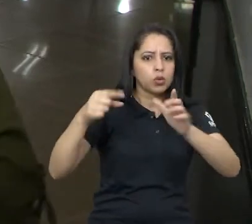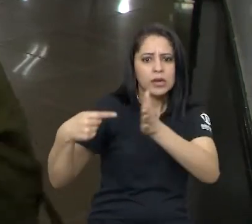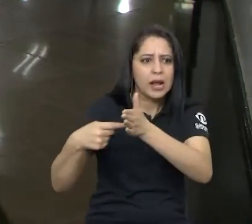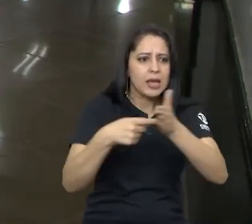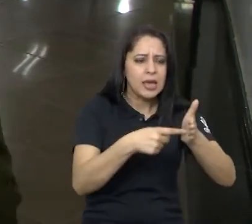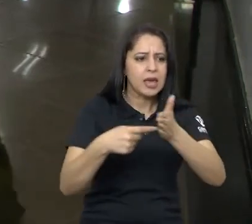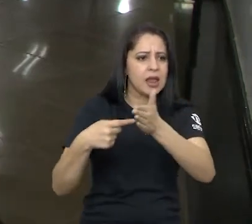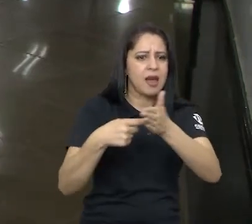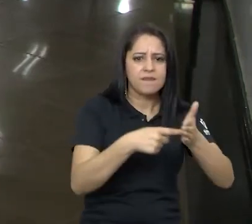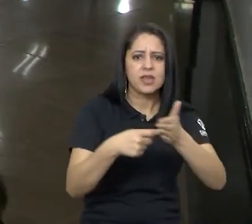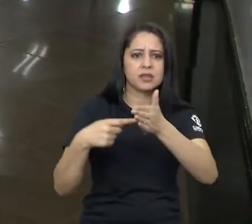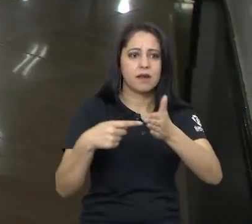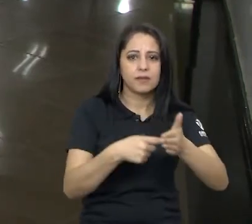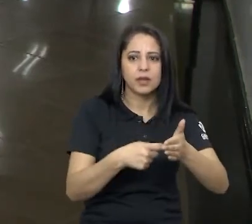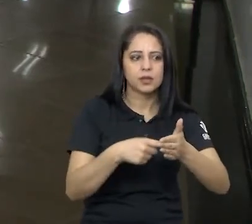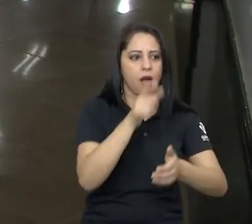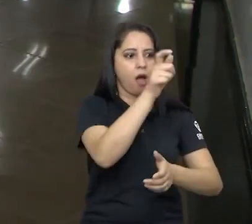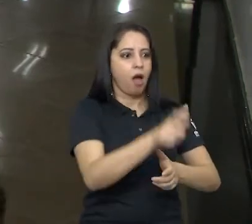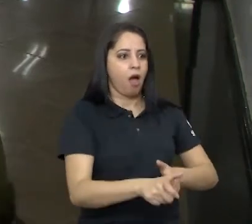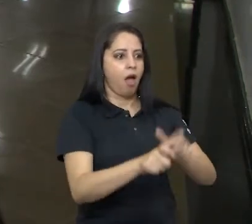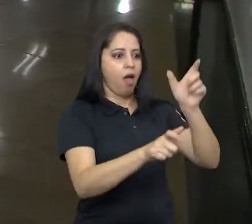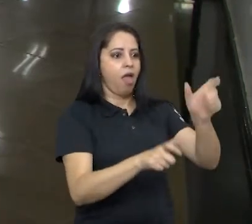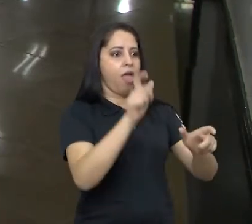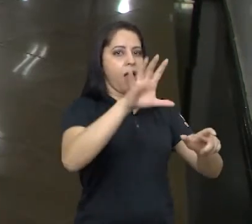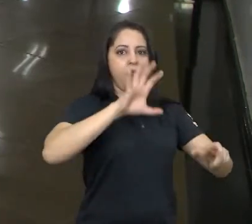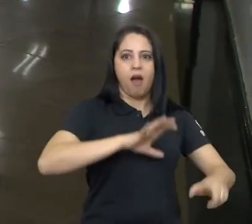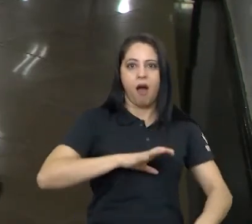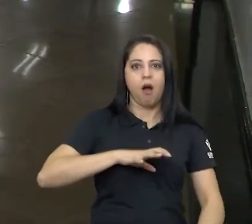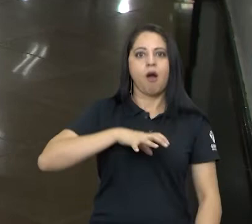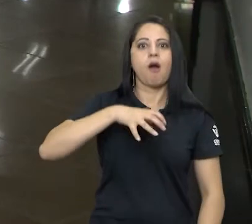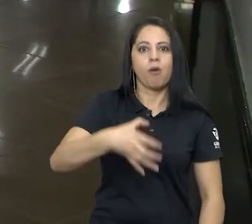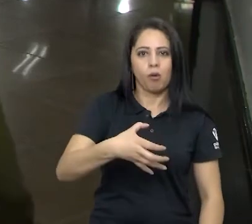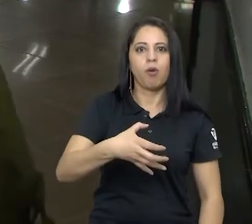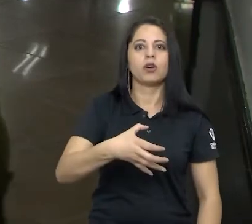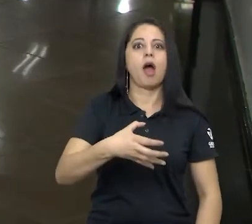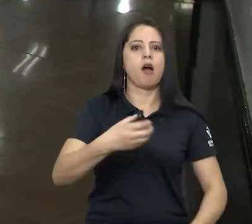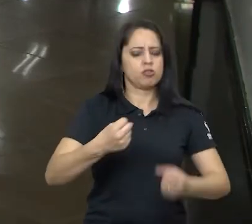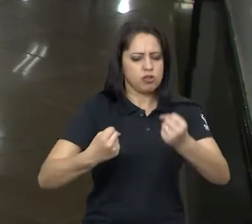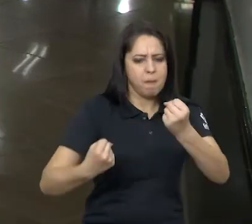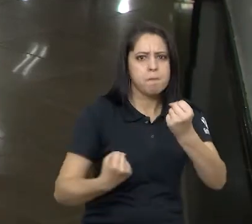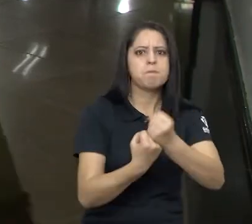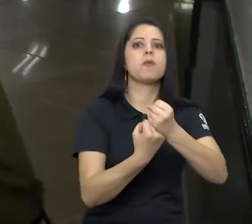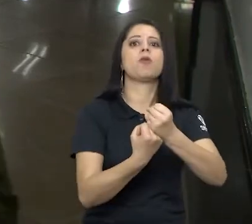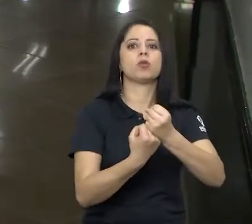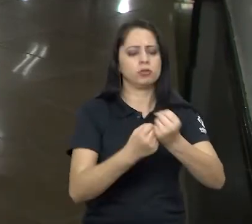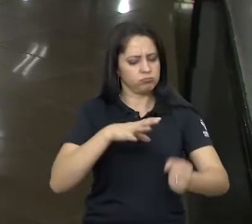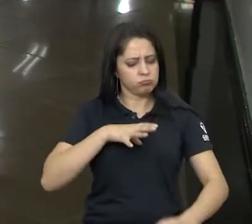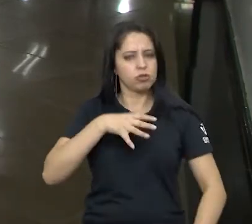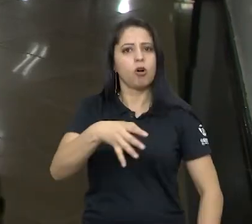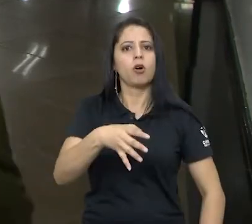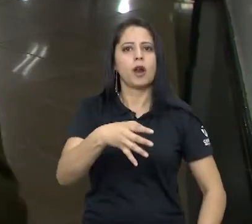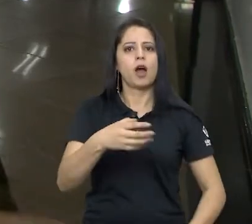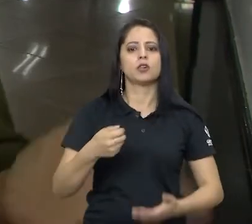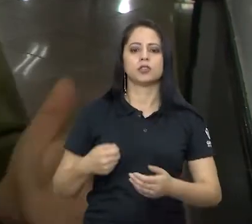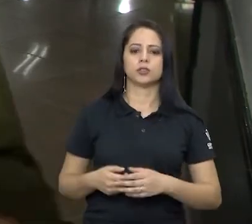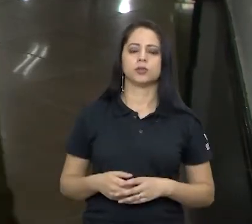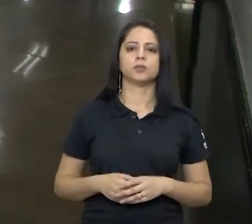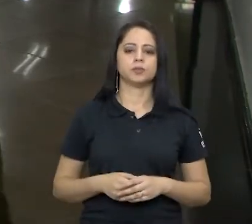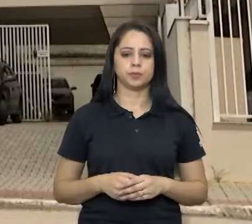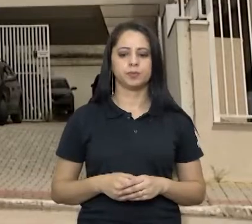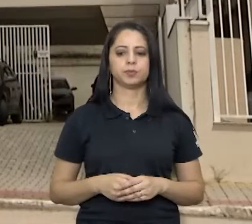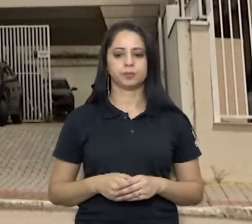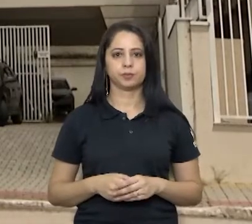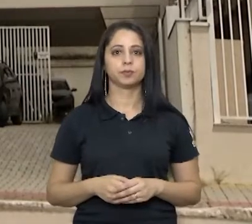estão denunciando, isso potencializa uma energia, né, um apoio e ter coragem de